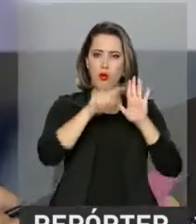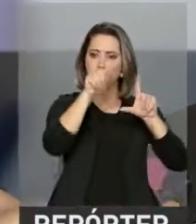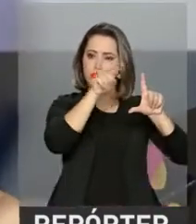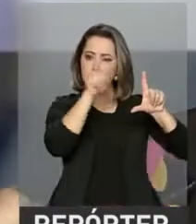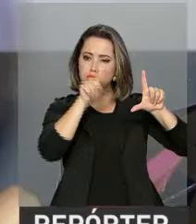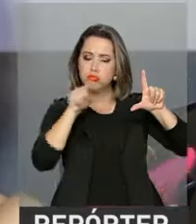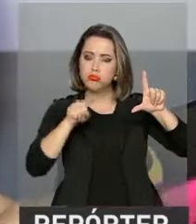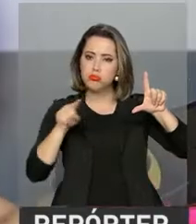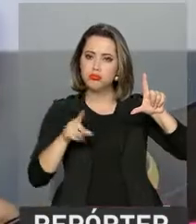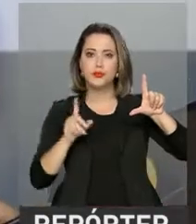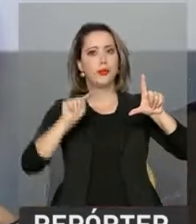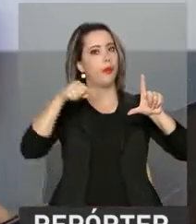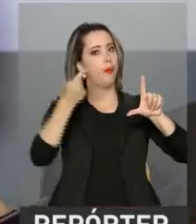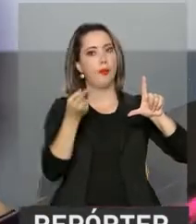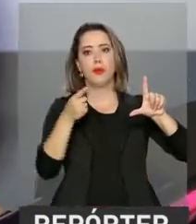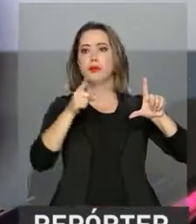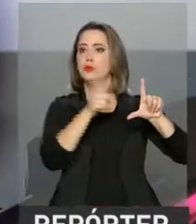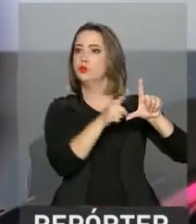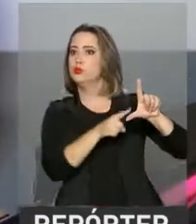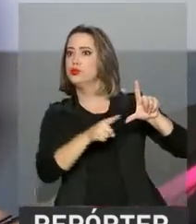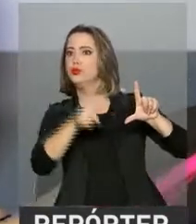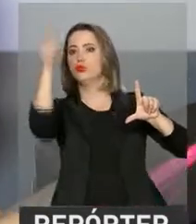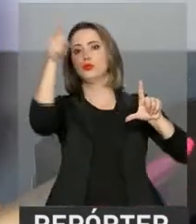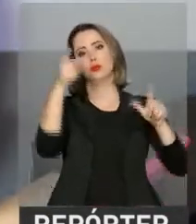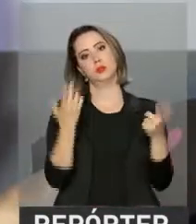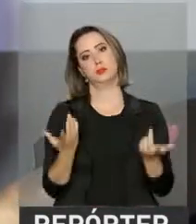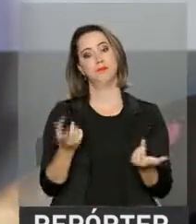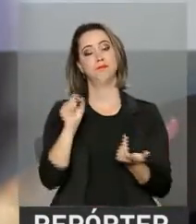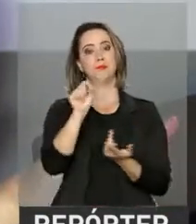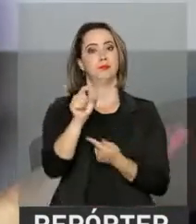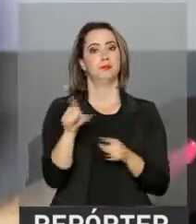vão voltar a subir fortemente, né?